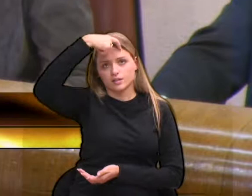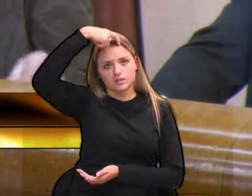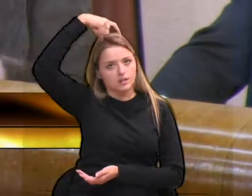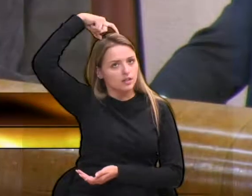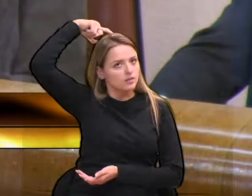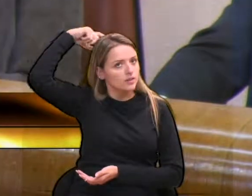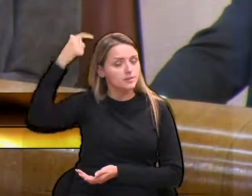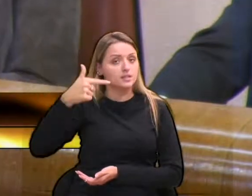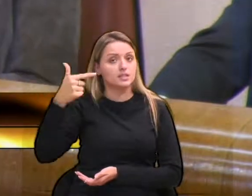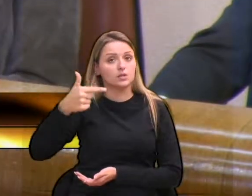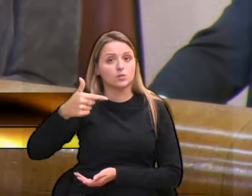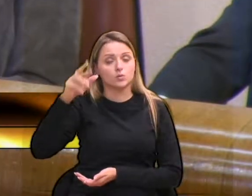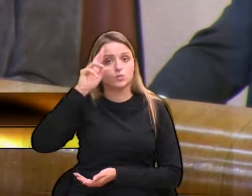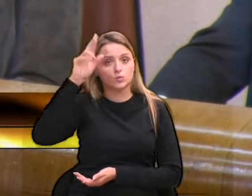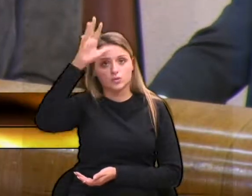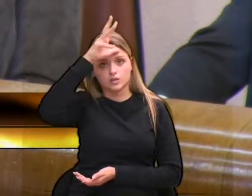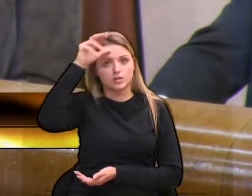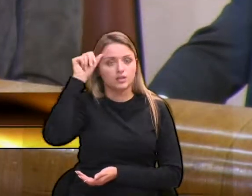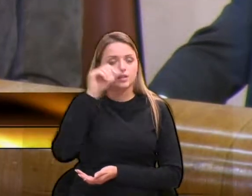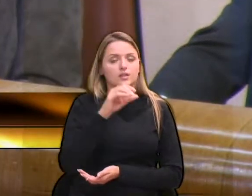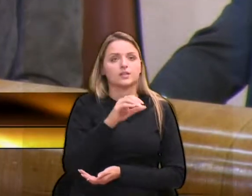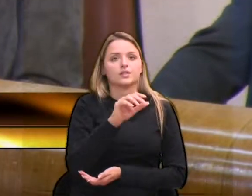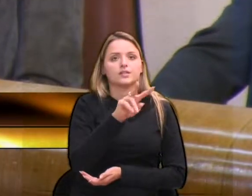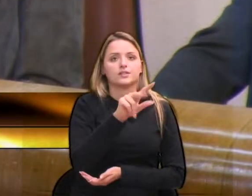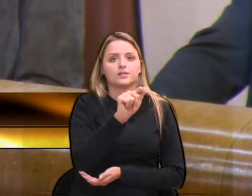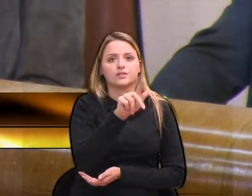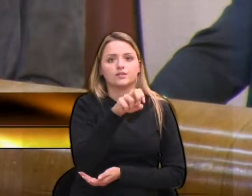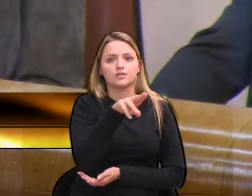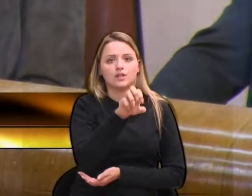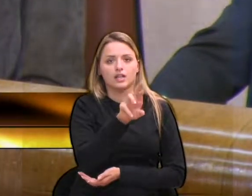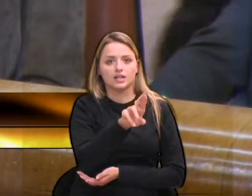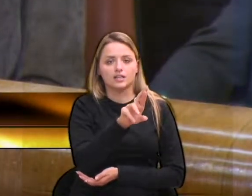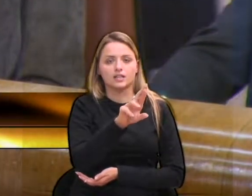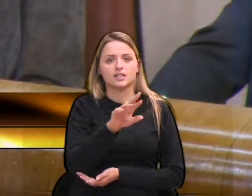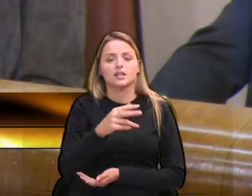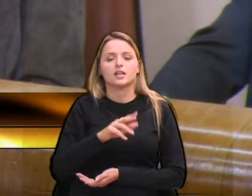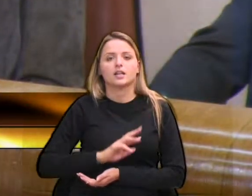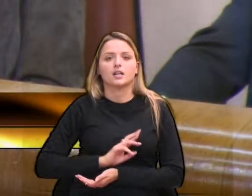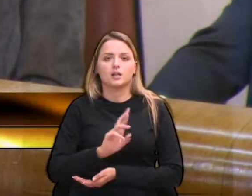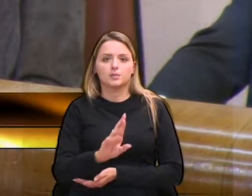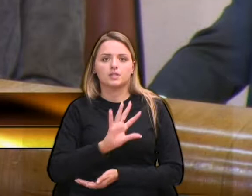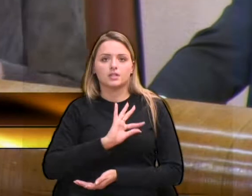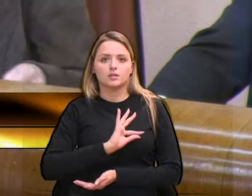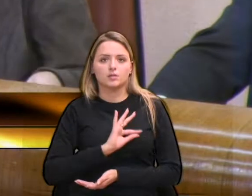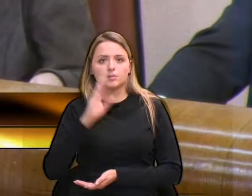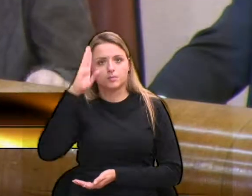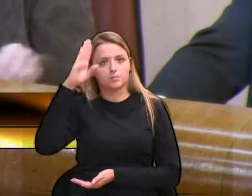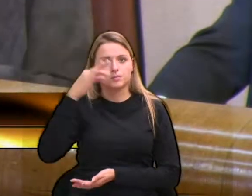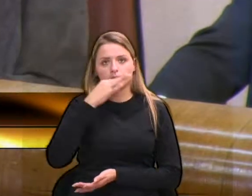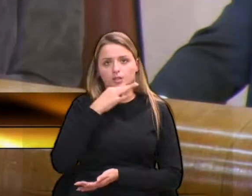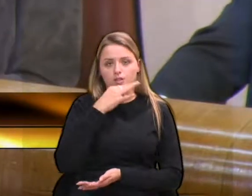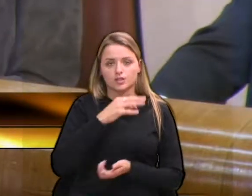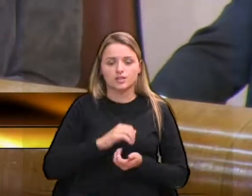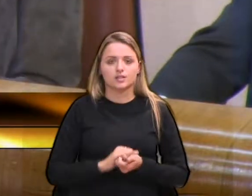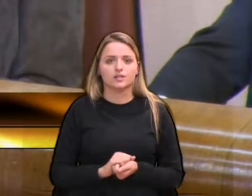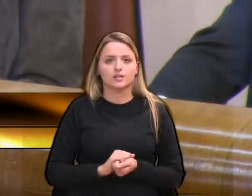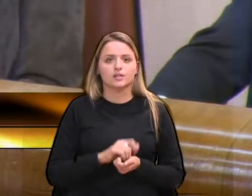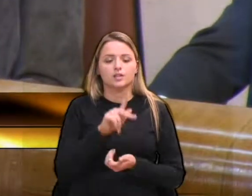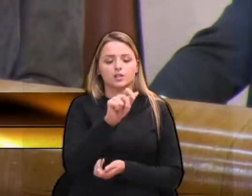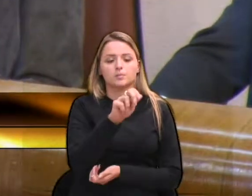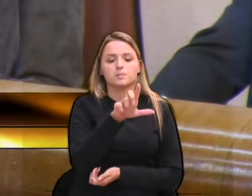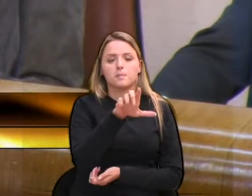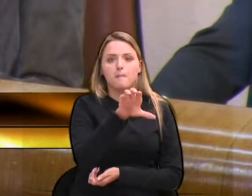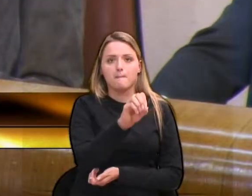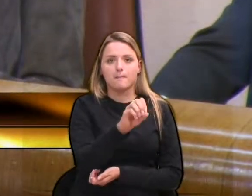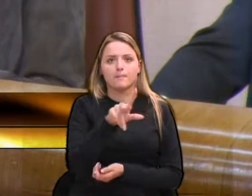vice-prefeito. Capitão Wagner Carvalho, representando o 12º BPM. Paulo